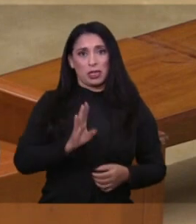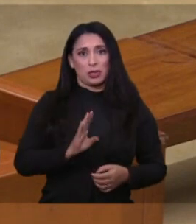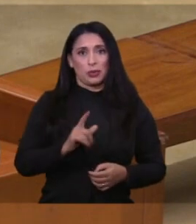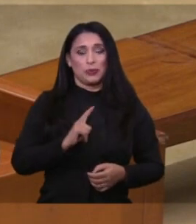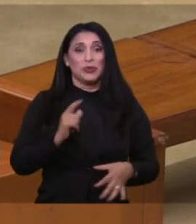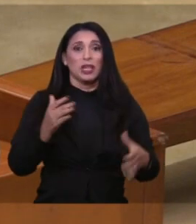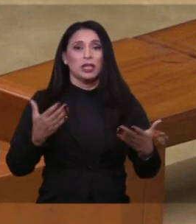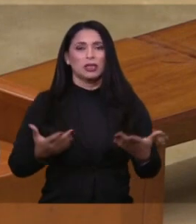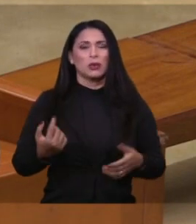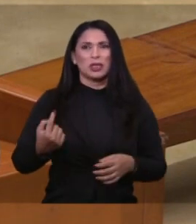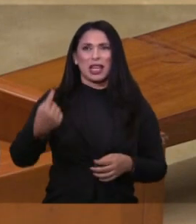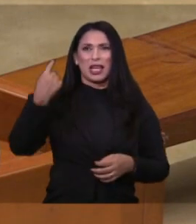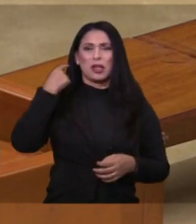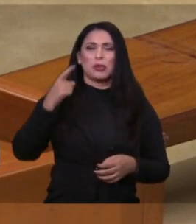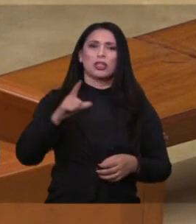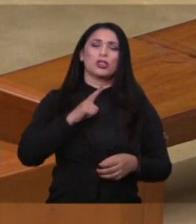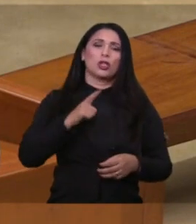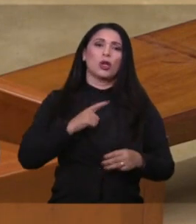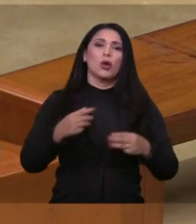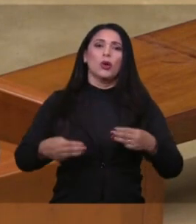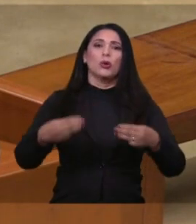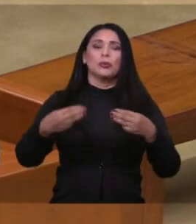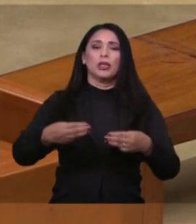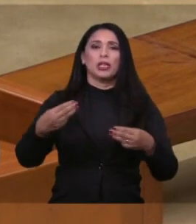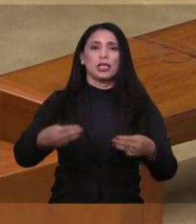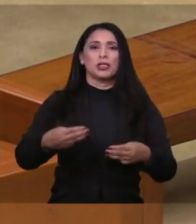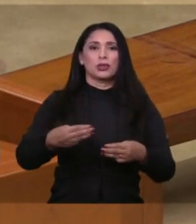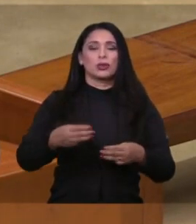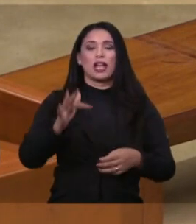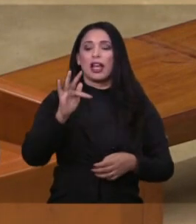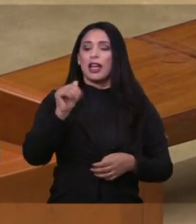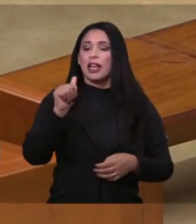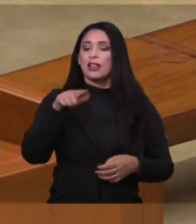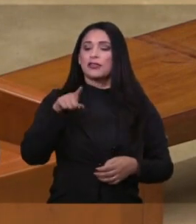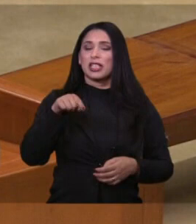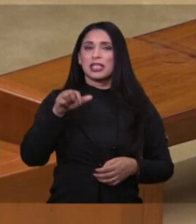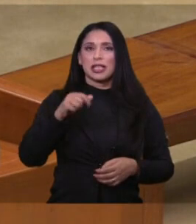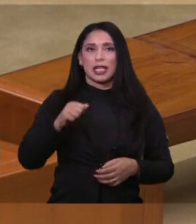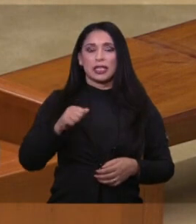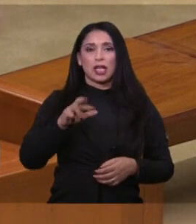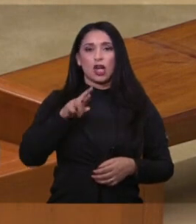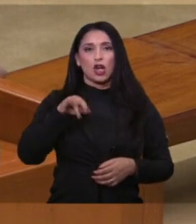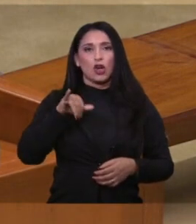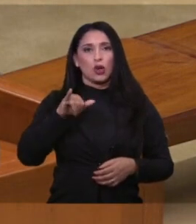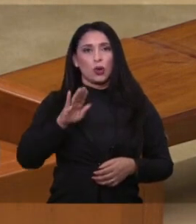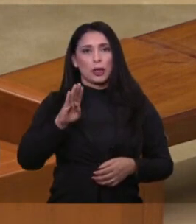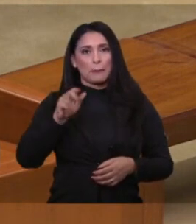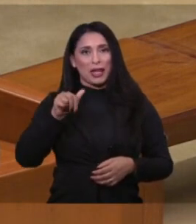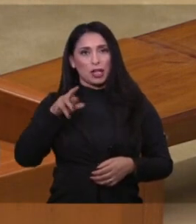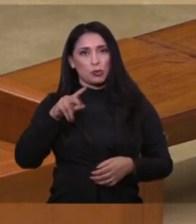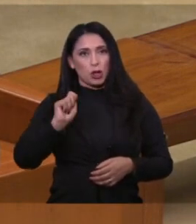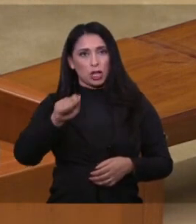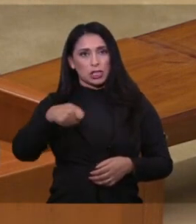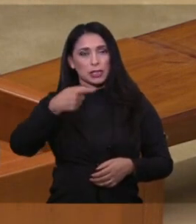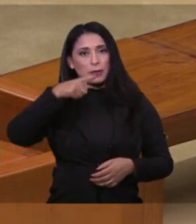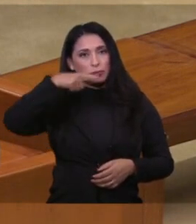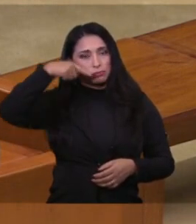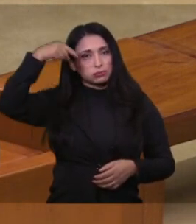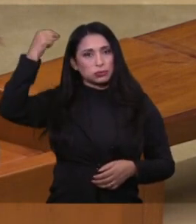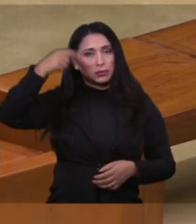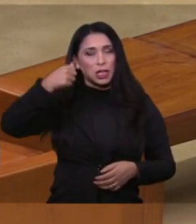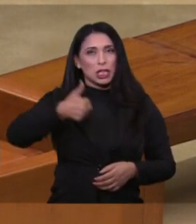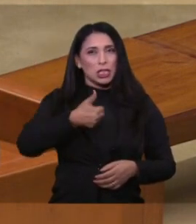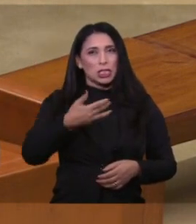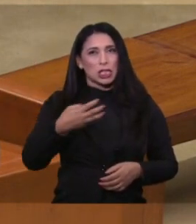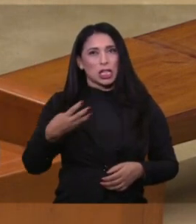constituiu por, à época, o ministro da Fazenda, Rui Barbosa, que foi a circular número 29, de 13 de